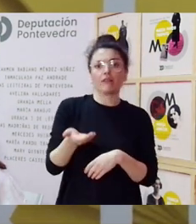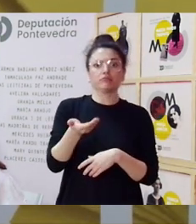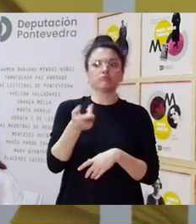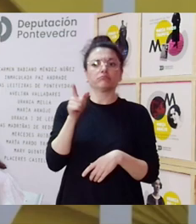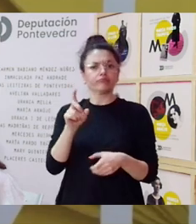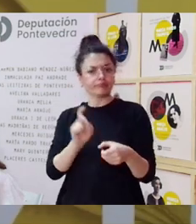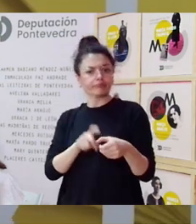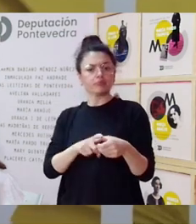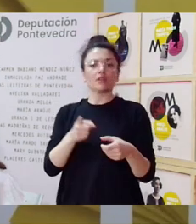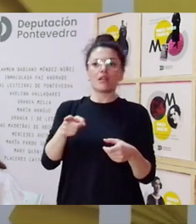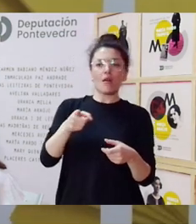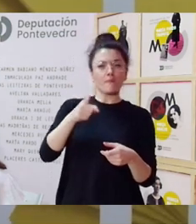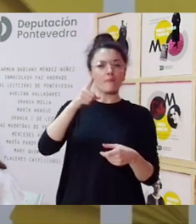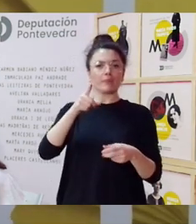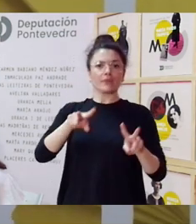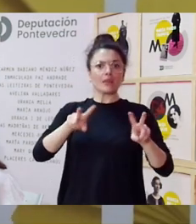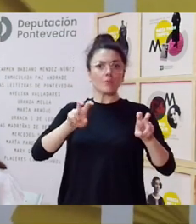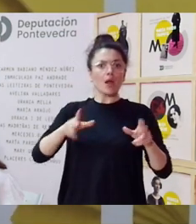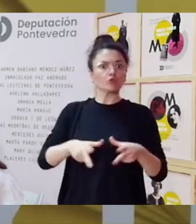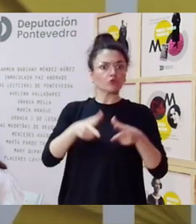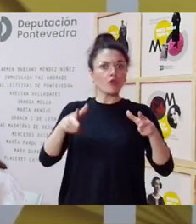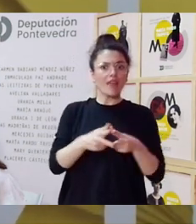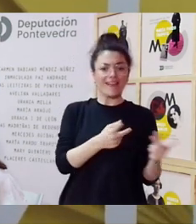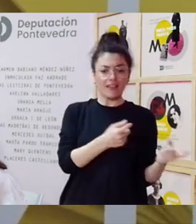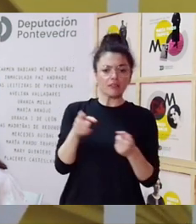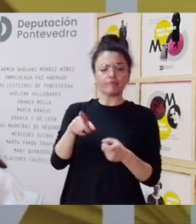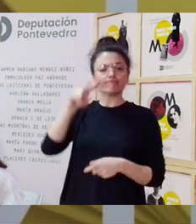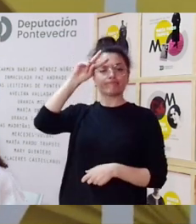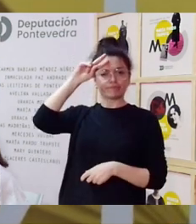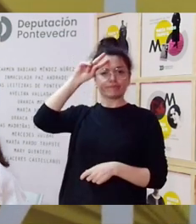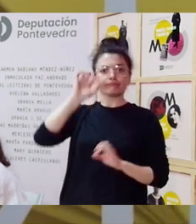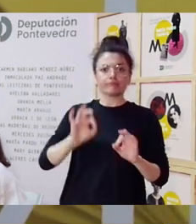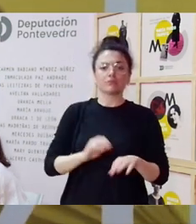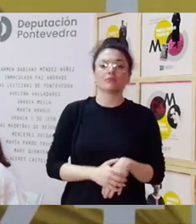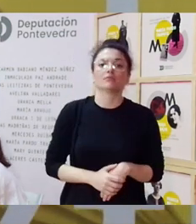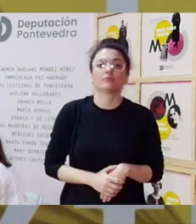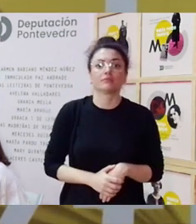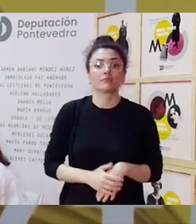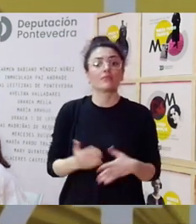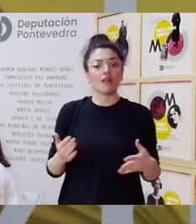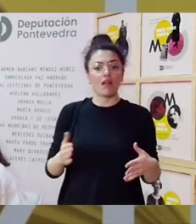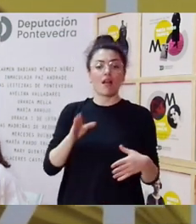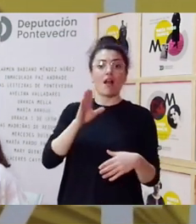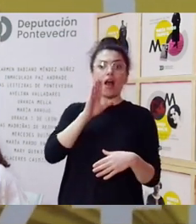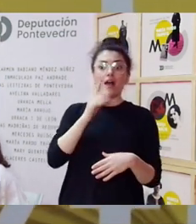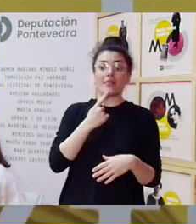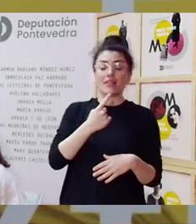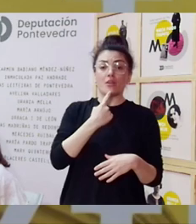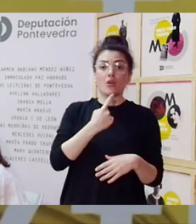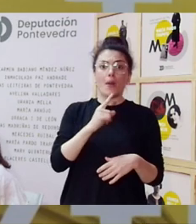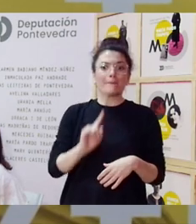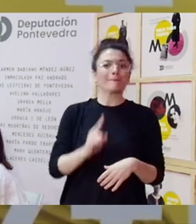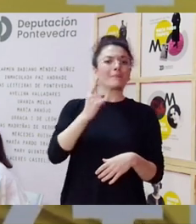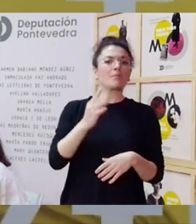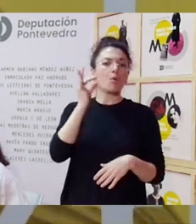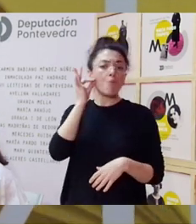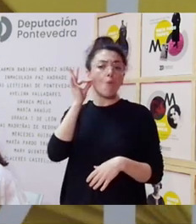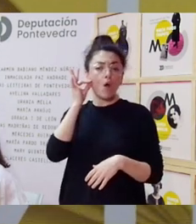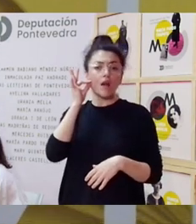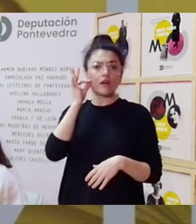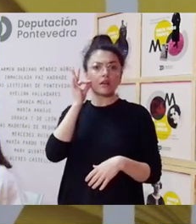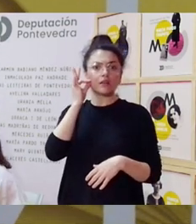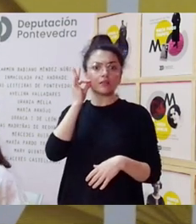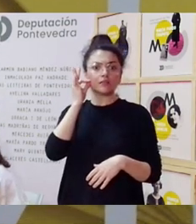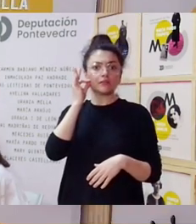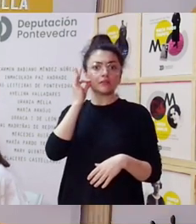unha muller moi preocupada polas necesidades sociais daquele momento. Como xa se dixo, a primeira muller en